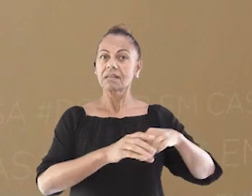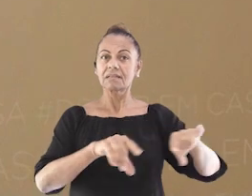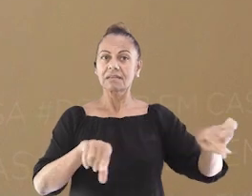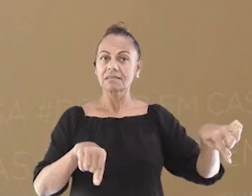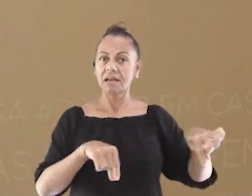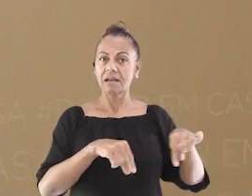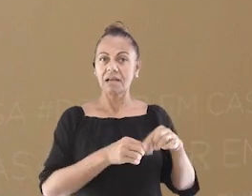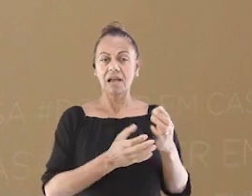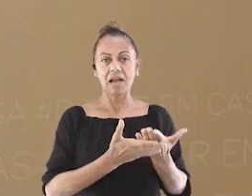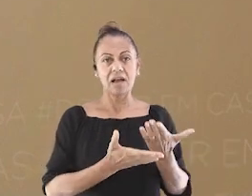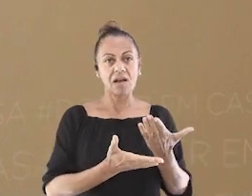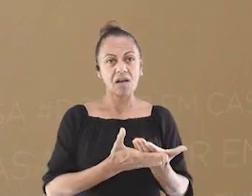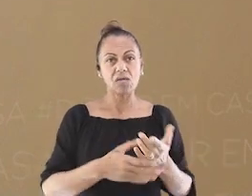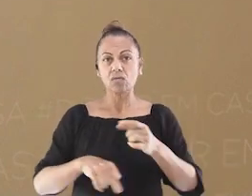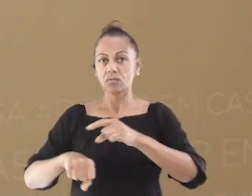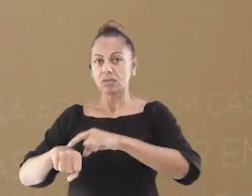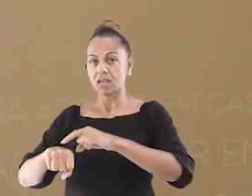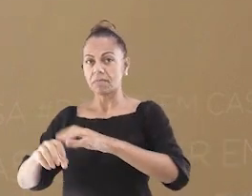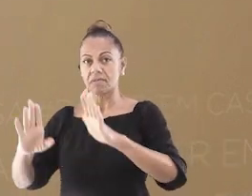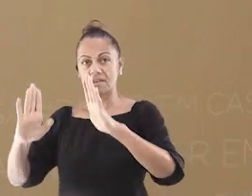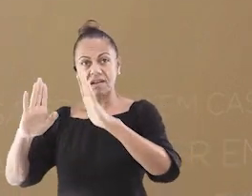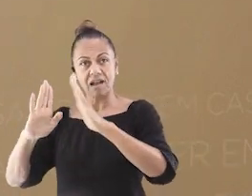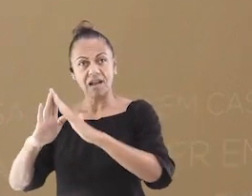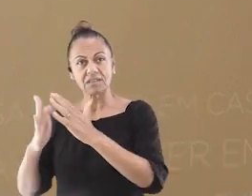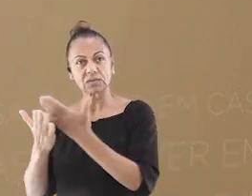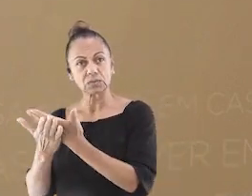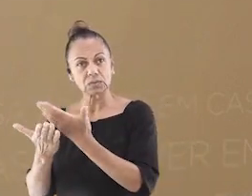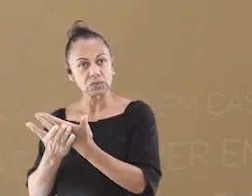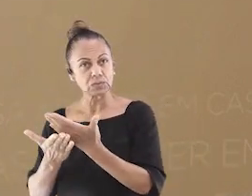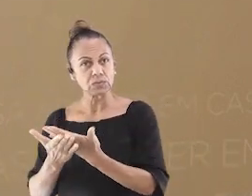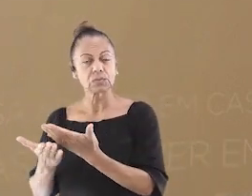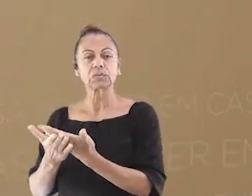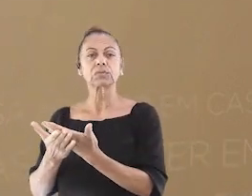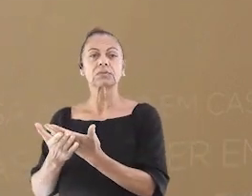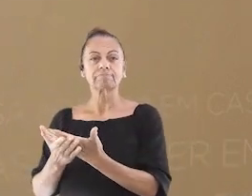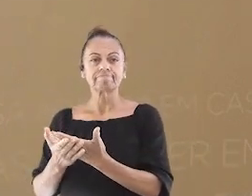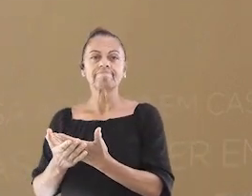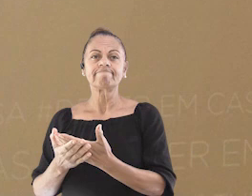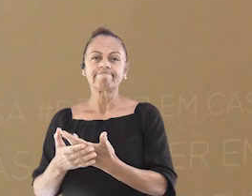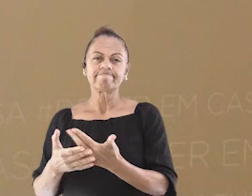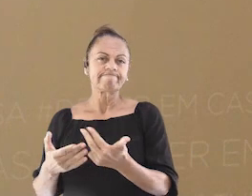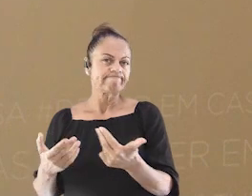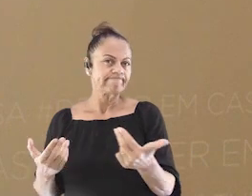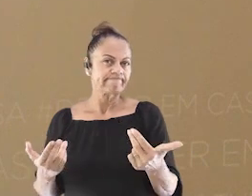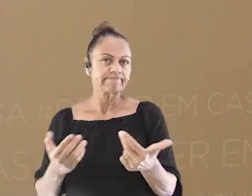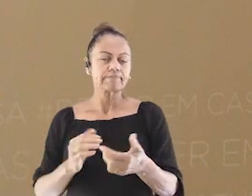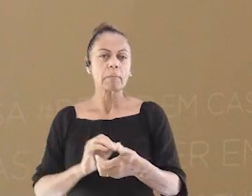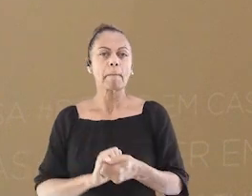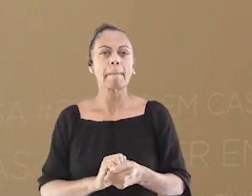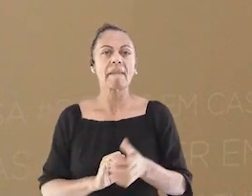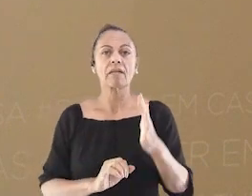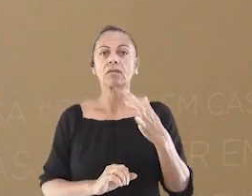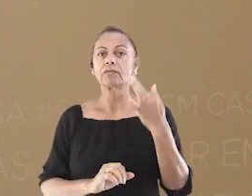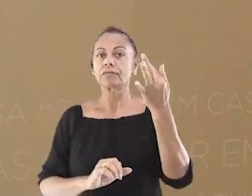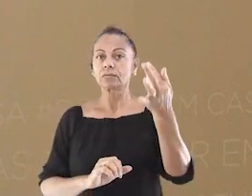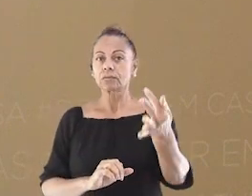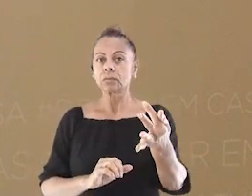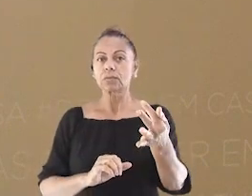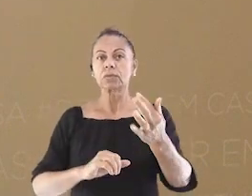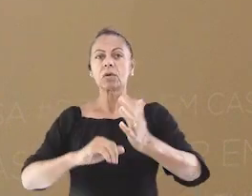comportar durante as aulas, do tempo dedicado aos estudos em casa, etc. No